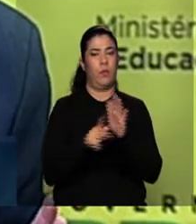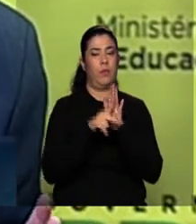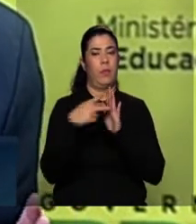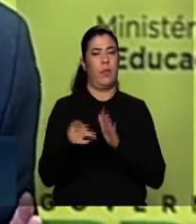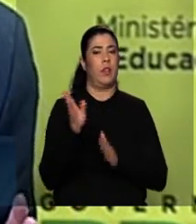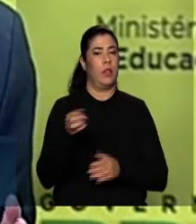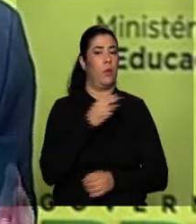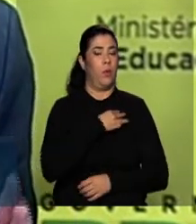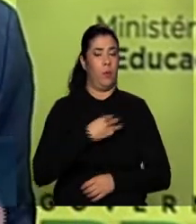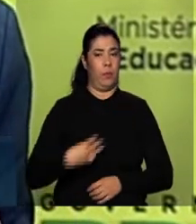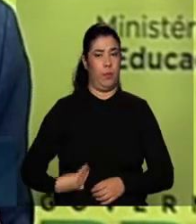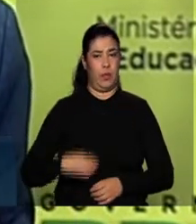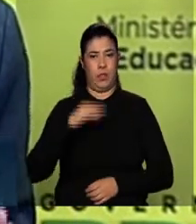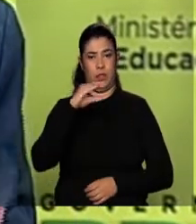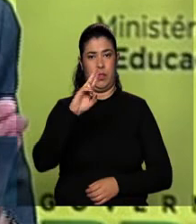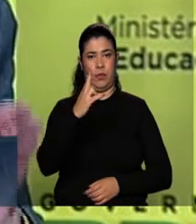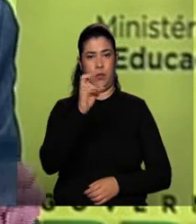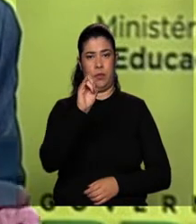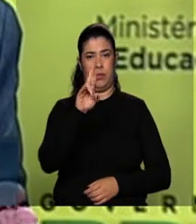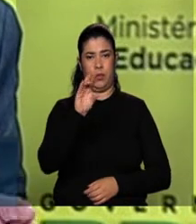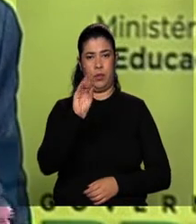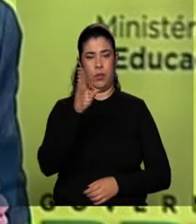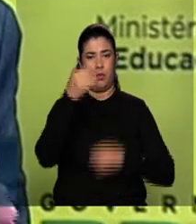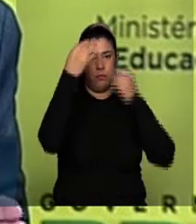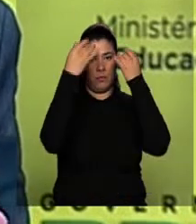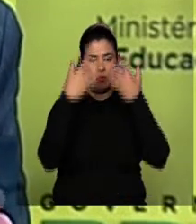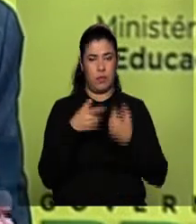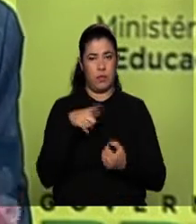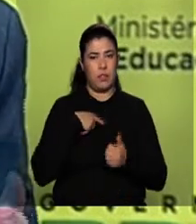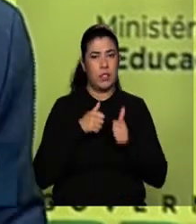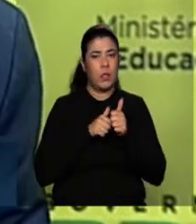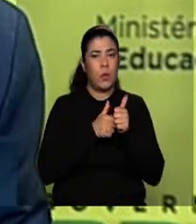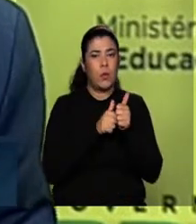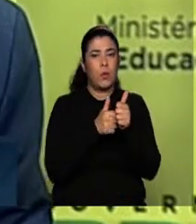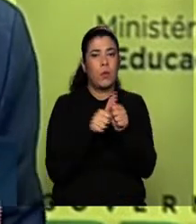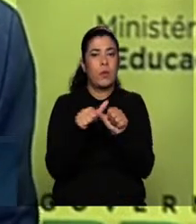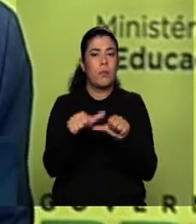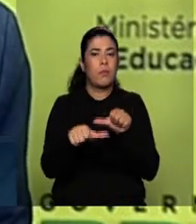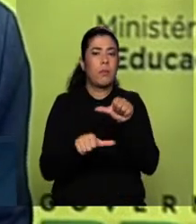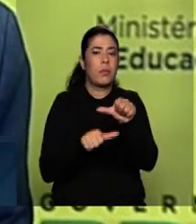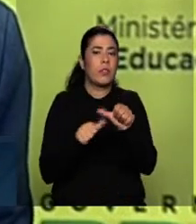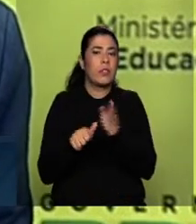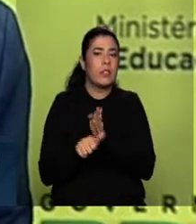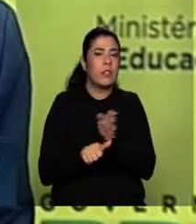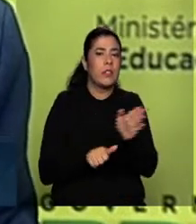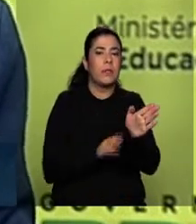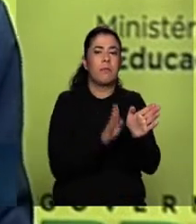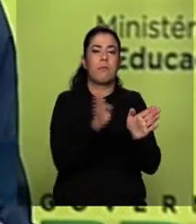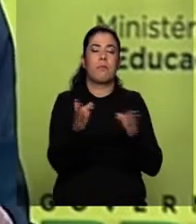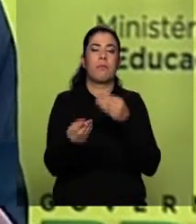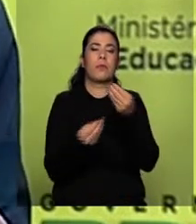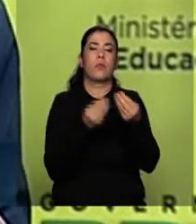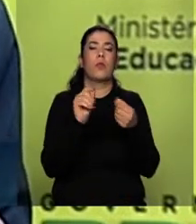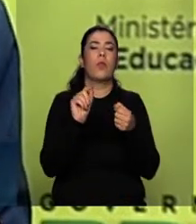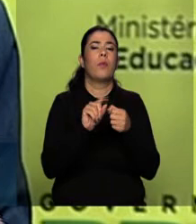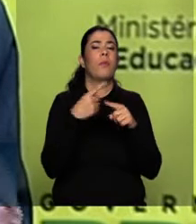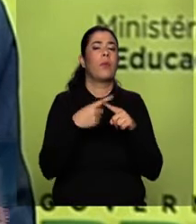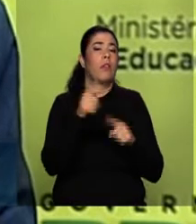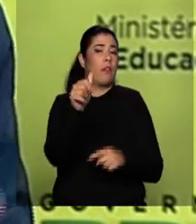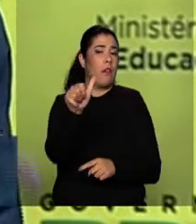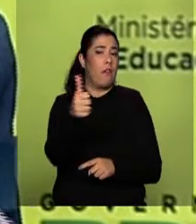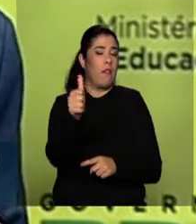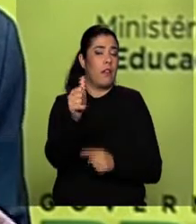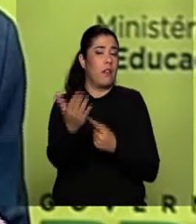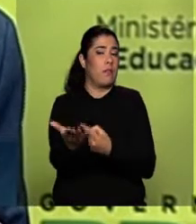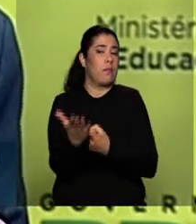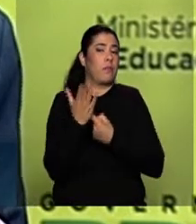Chiuro fala, né? Nós precisamos fazer isso para você estar acompanhando correções de rumos pedagógicos. Por que serve uma avaliação? A avaliação é para nos dizer o que nós